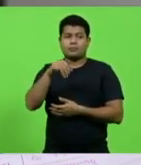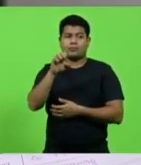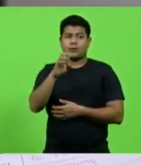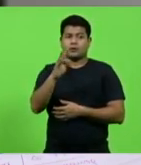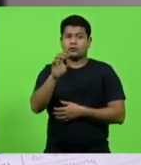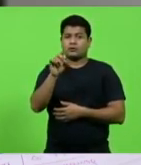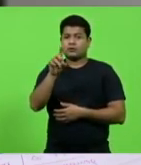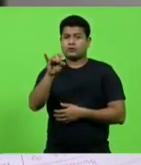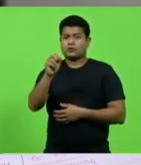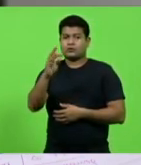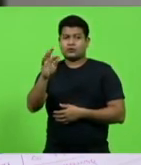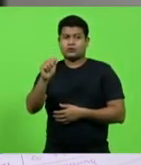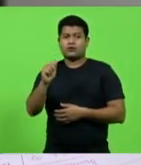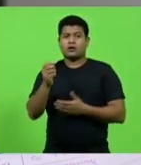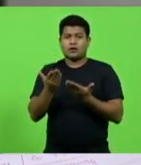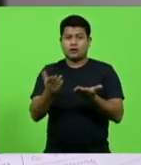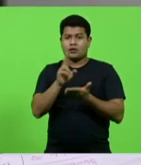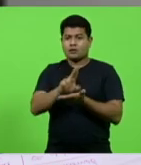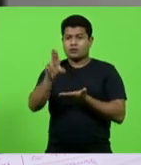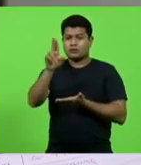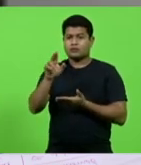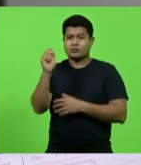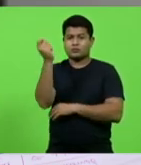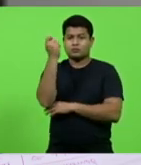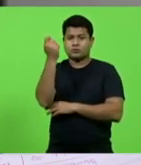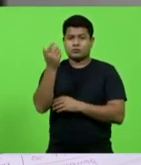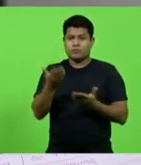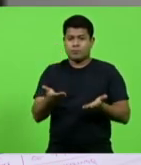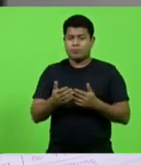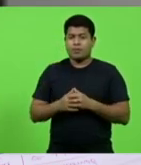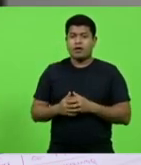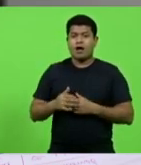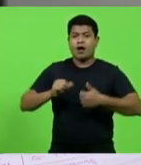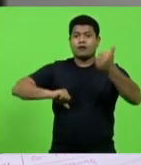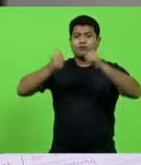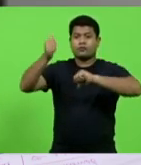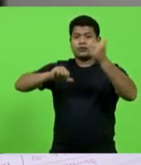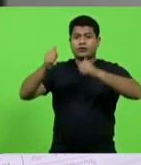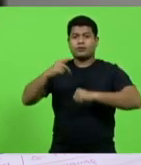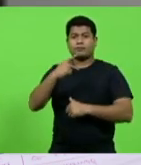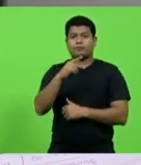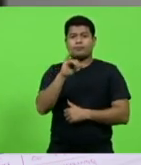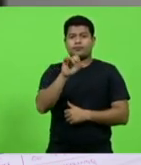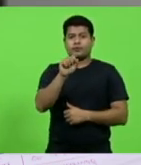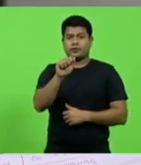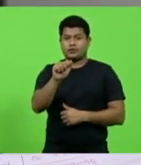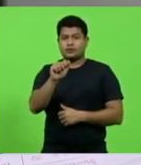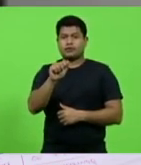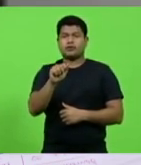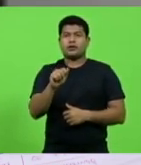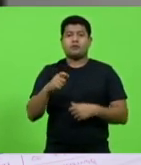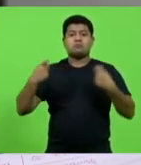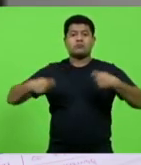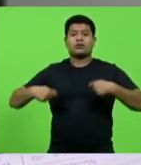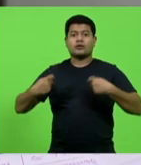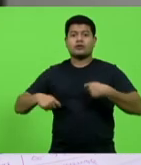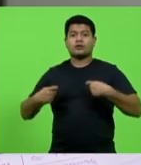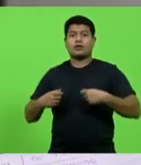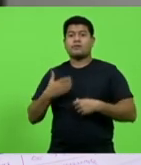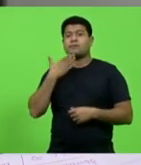do Rio Grande do Sul, ele diz assim: avaliações como PISA precisam ser